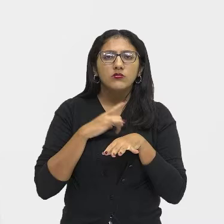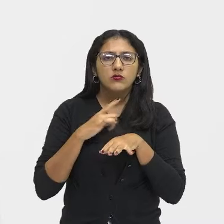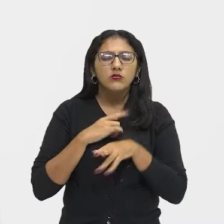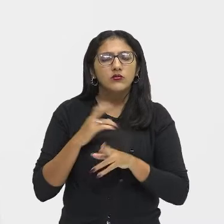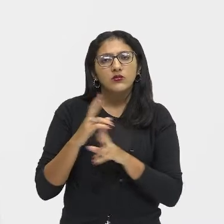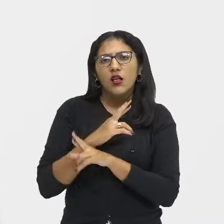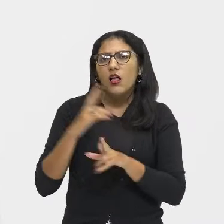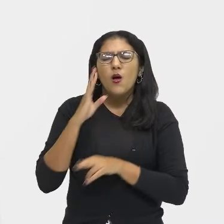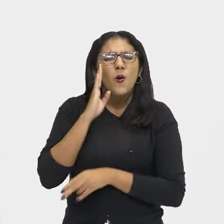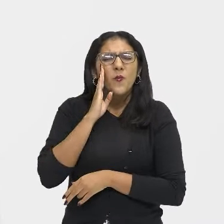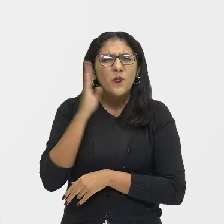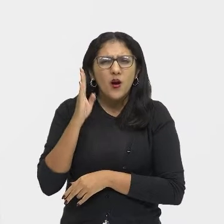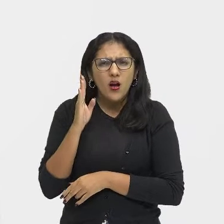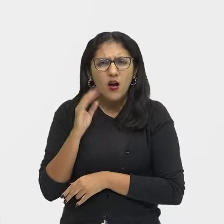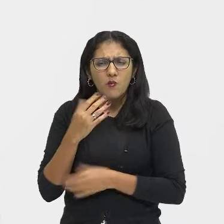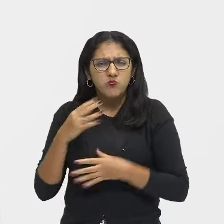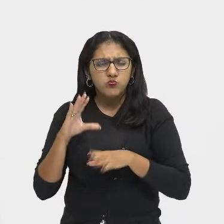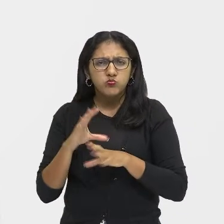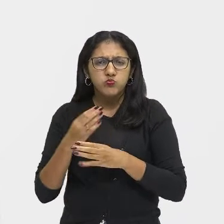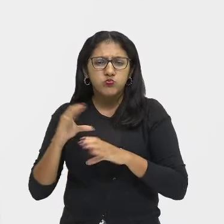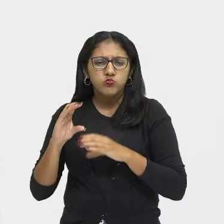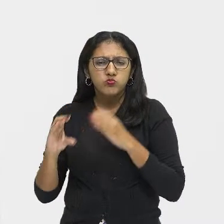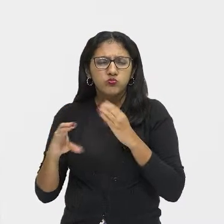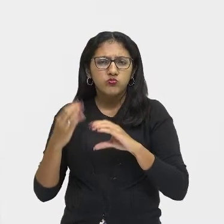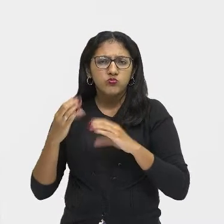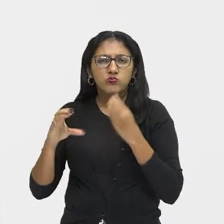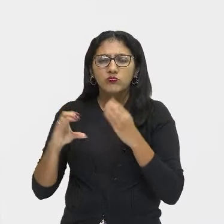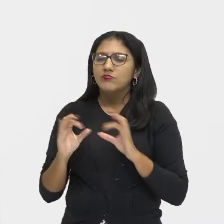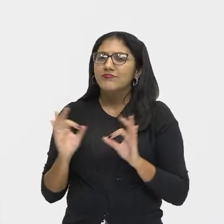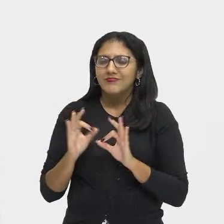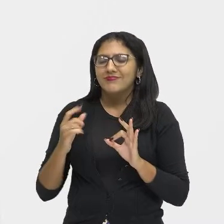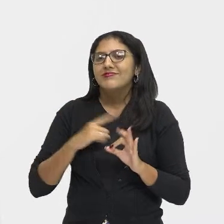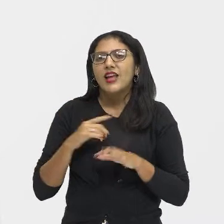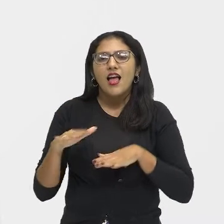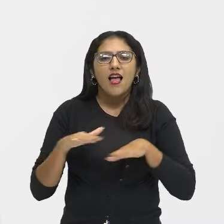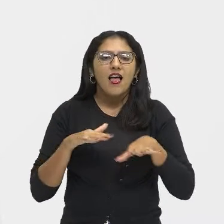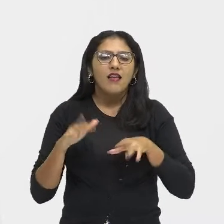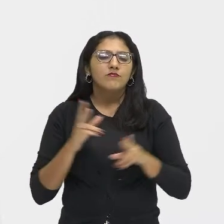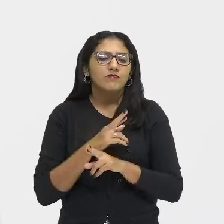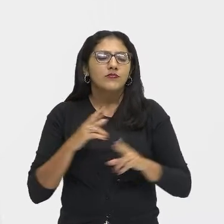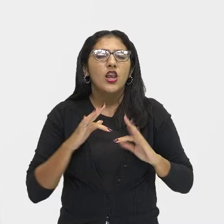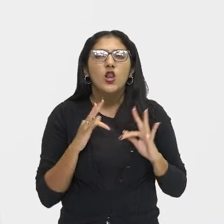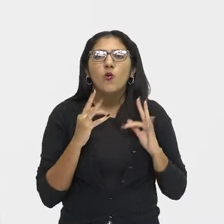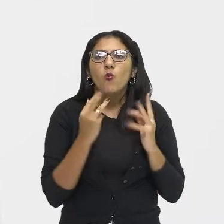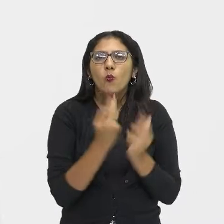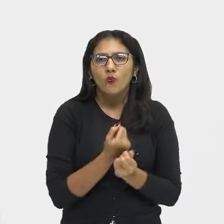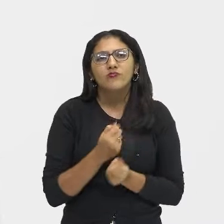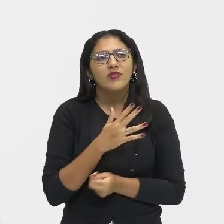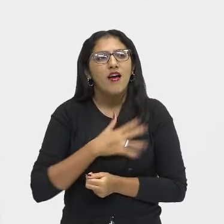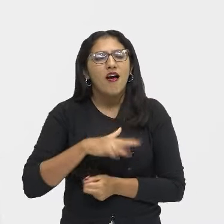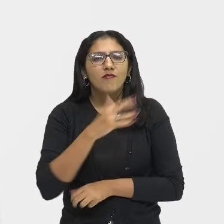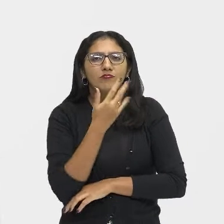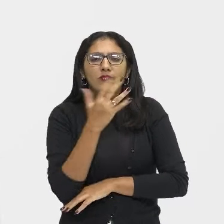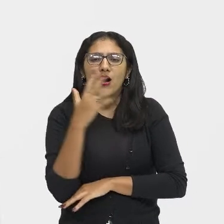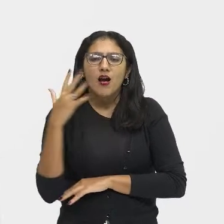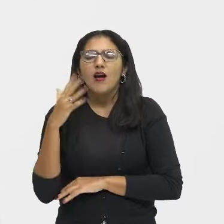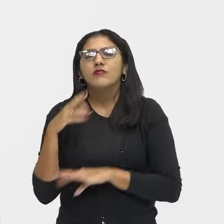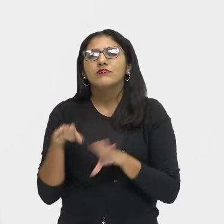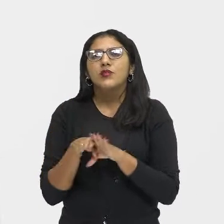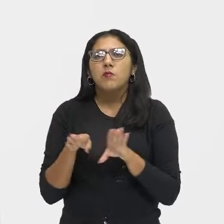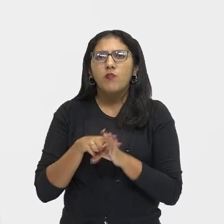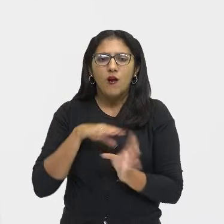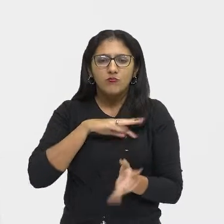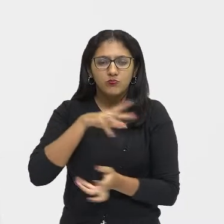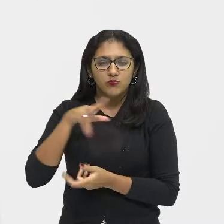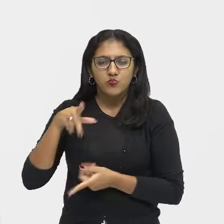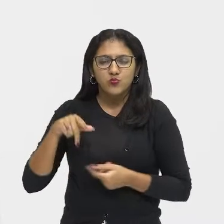à questão da música. Assim a gente percebe que o ritmo está em tudo na natureza, em tudo no nosso